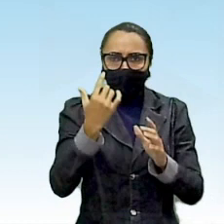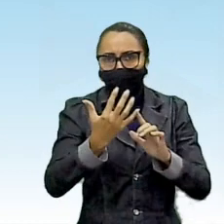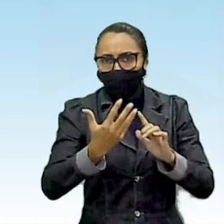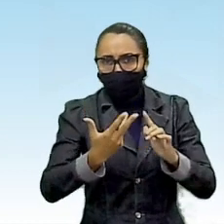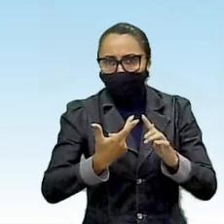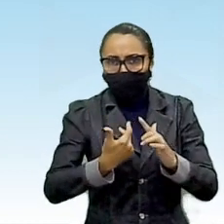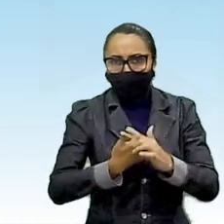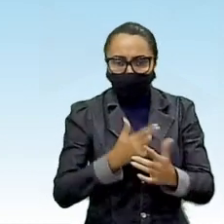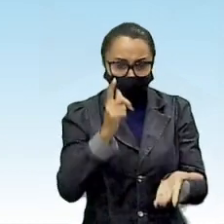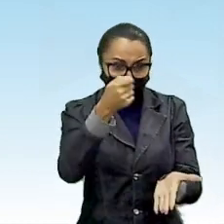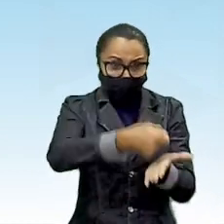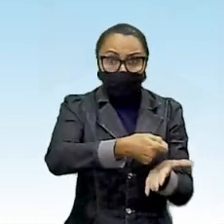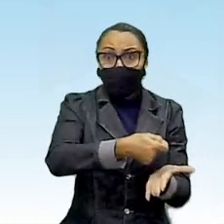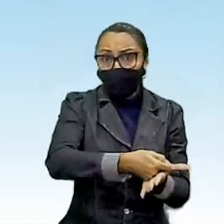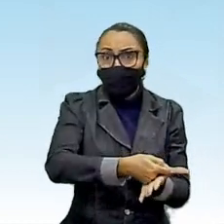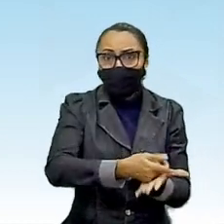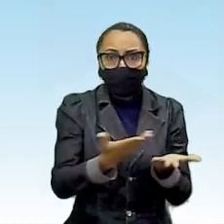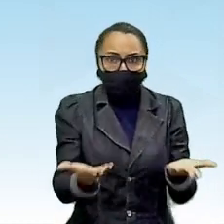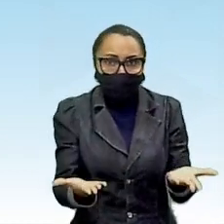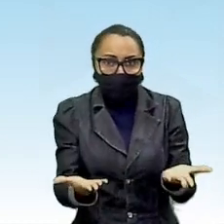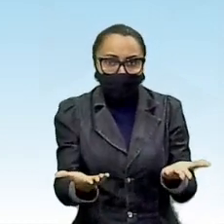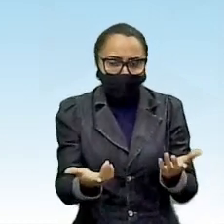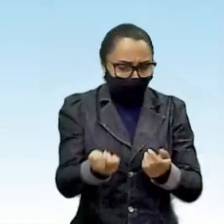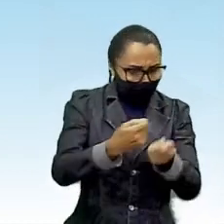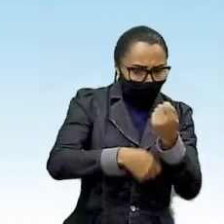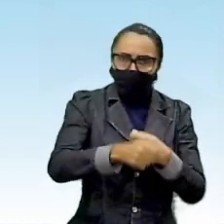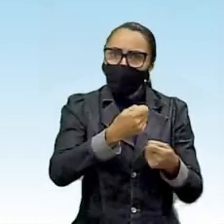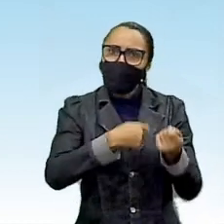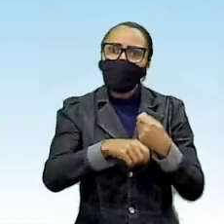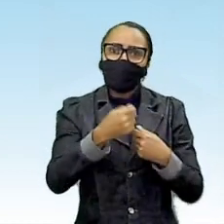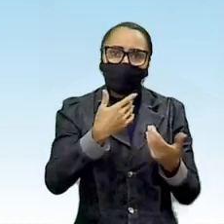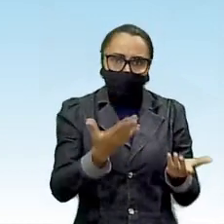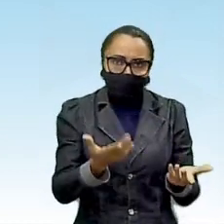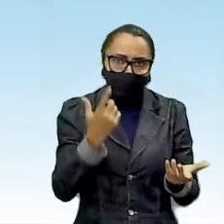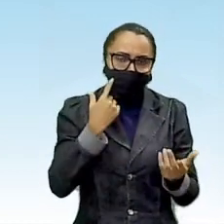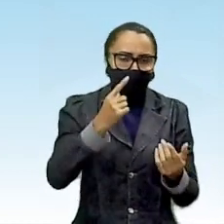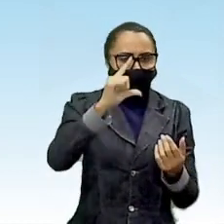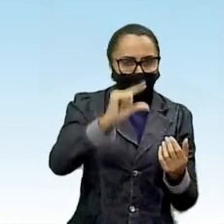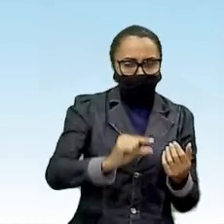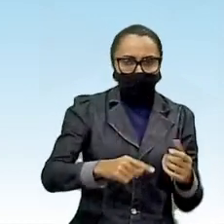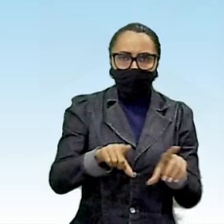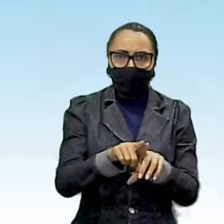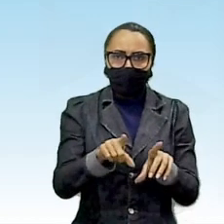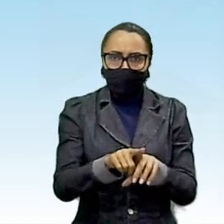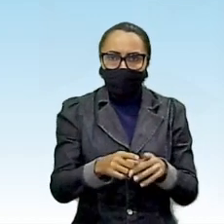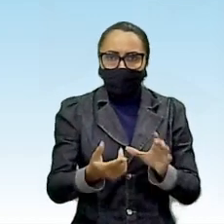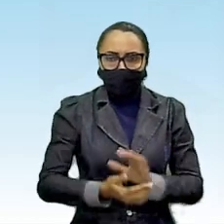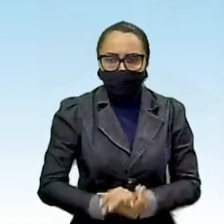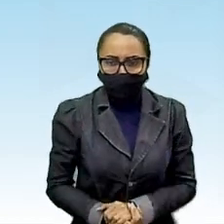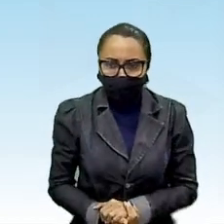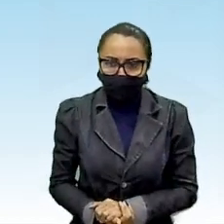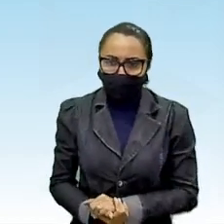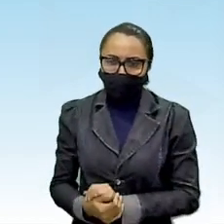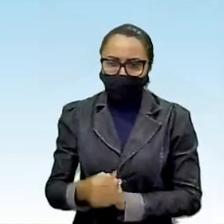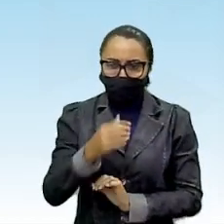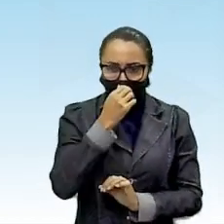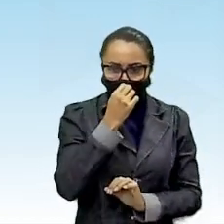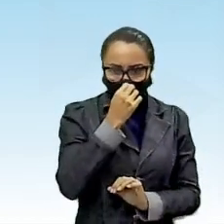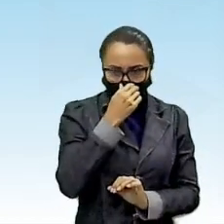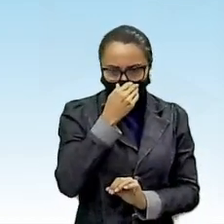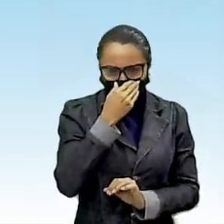de exigências também. E economia, né, devido a essa diminuição também das exigências nas